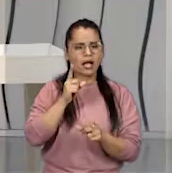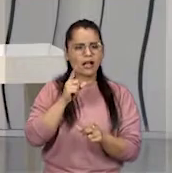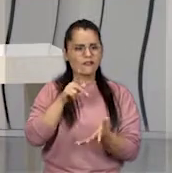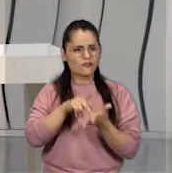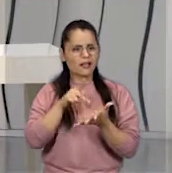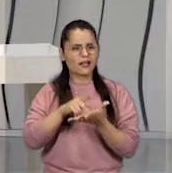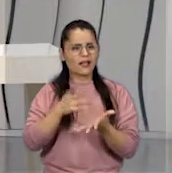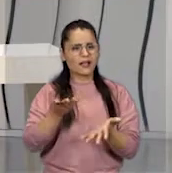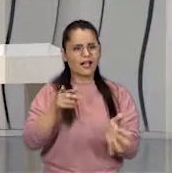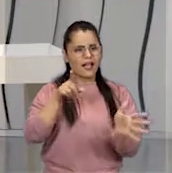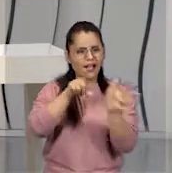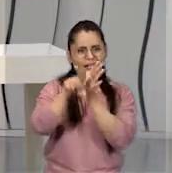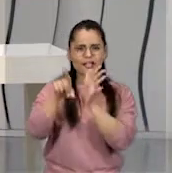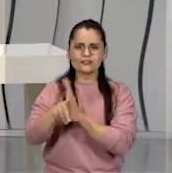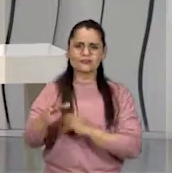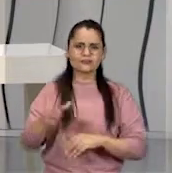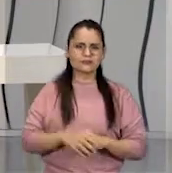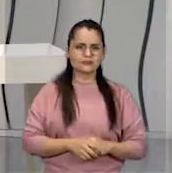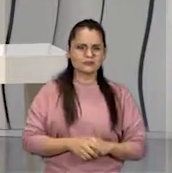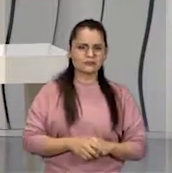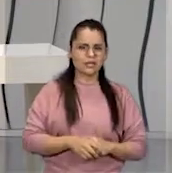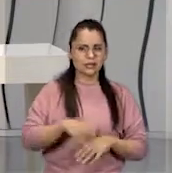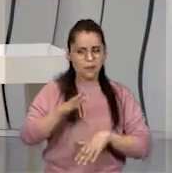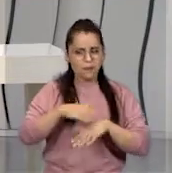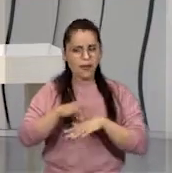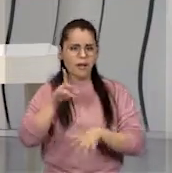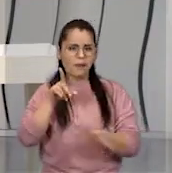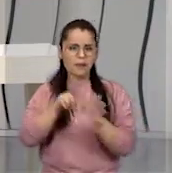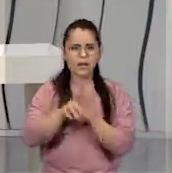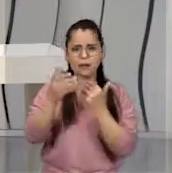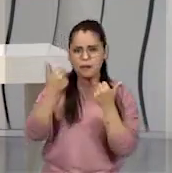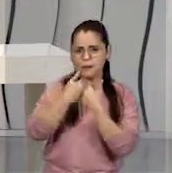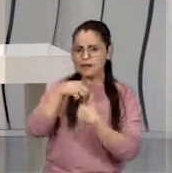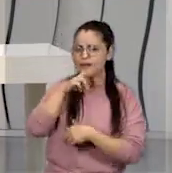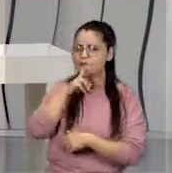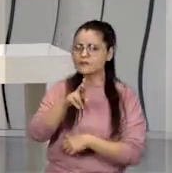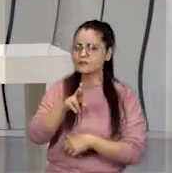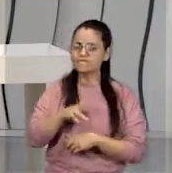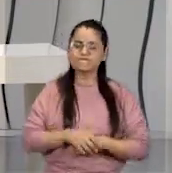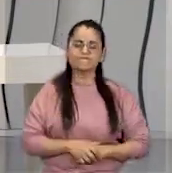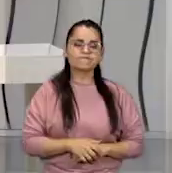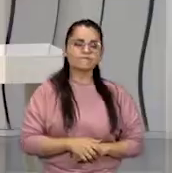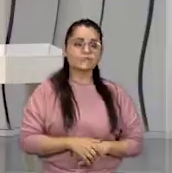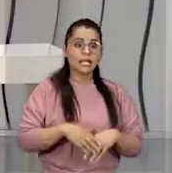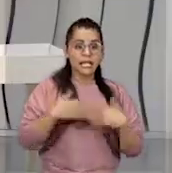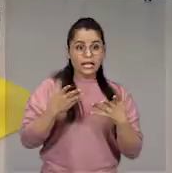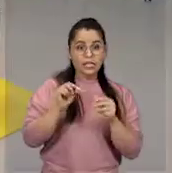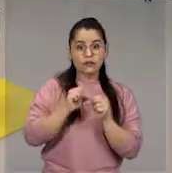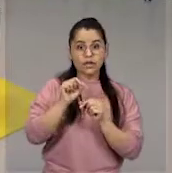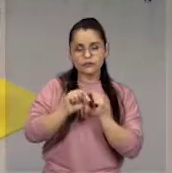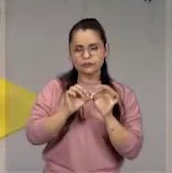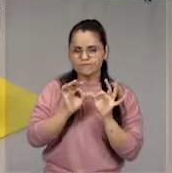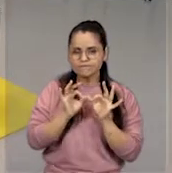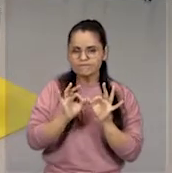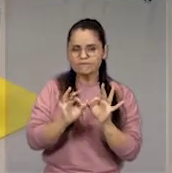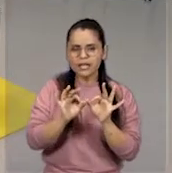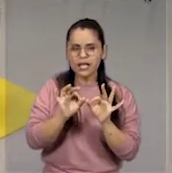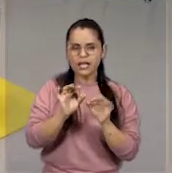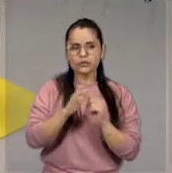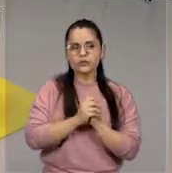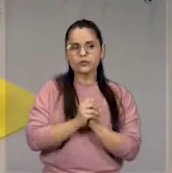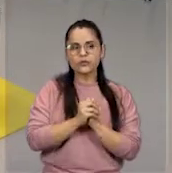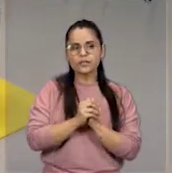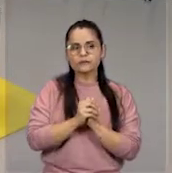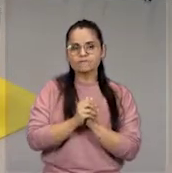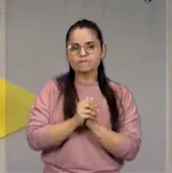indagar. Quanto mais eu perguntasse, mais perto da resposta eu estaria. Ele faz essa afirmação na sentença